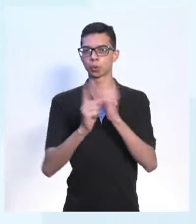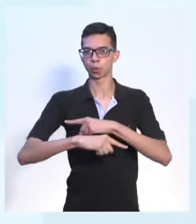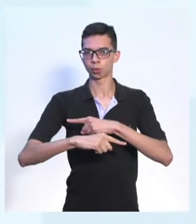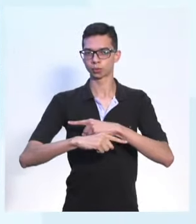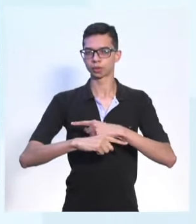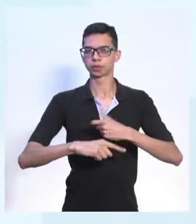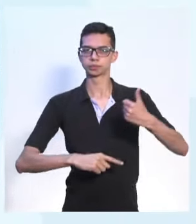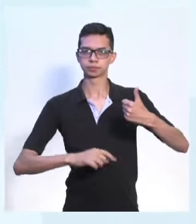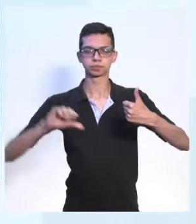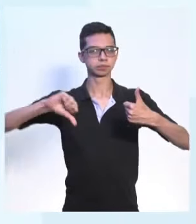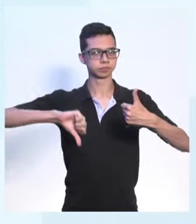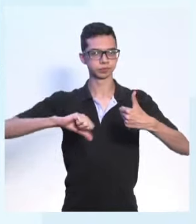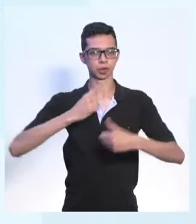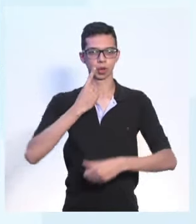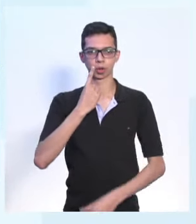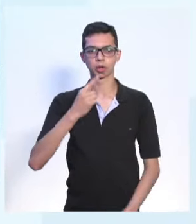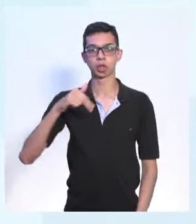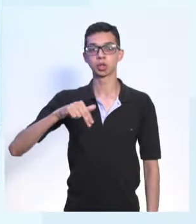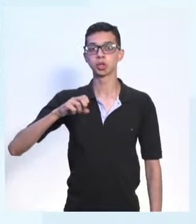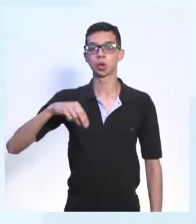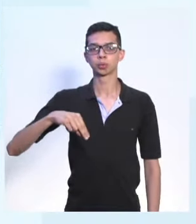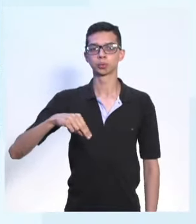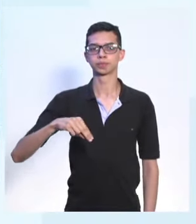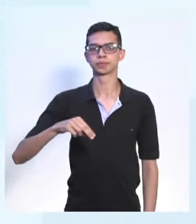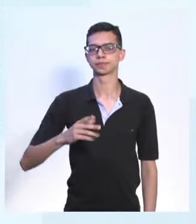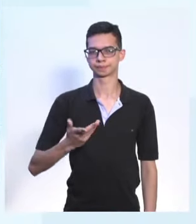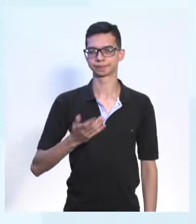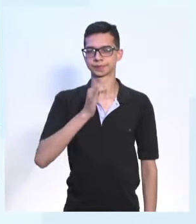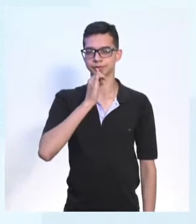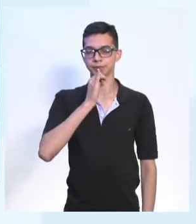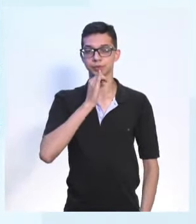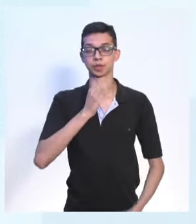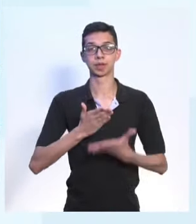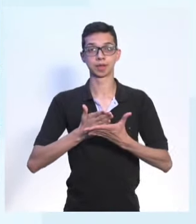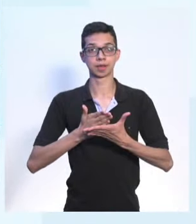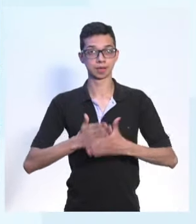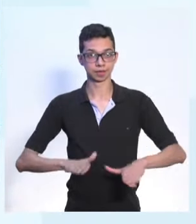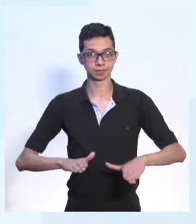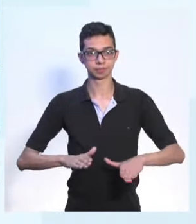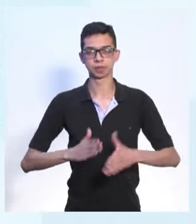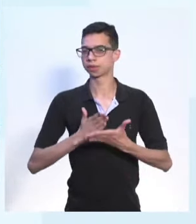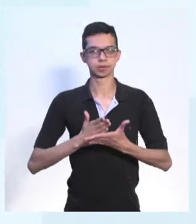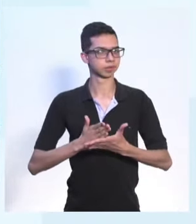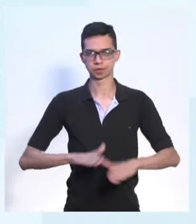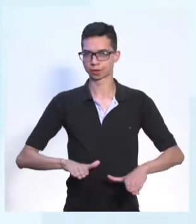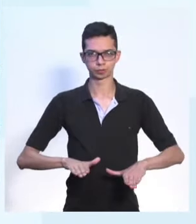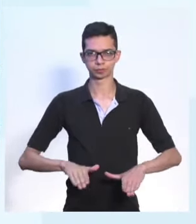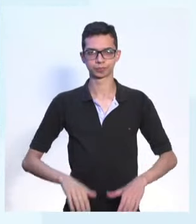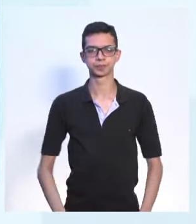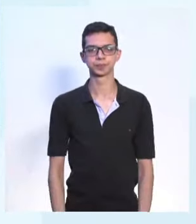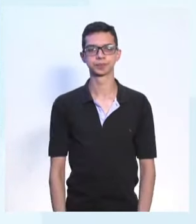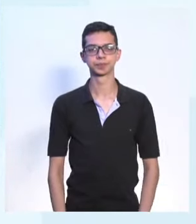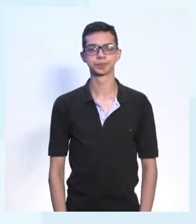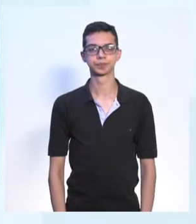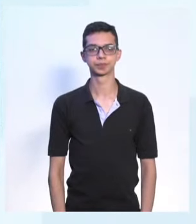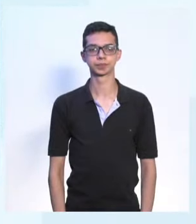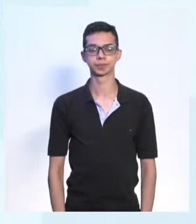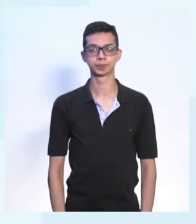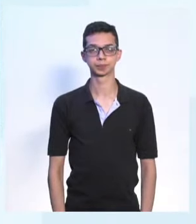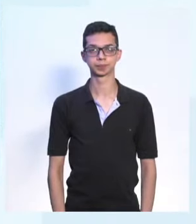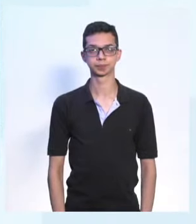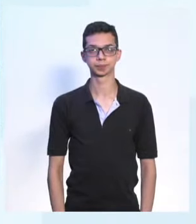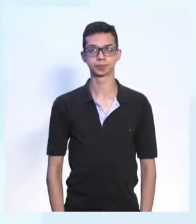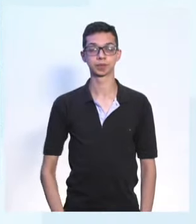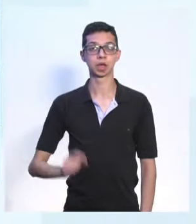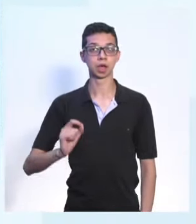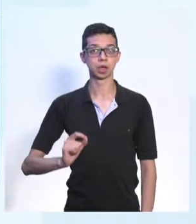depletable, non-depletable. É esgotável, não esgotável. To increase, to decrease.